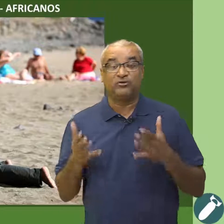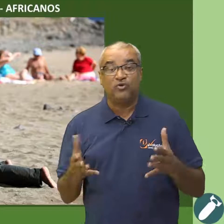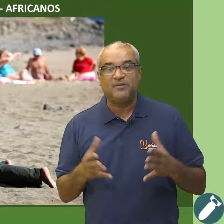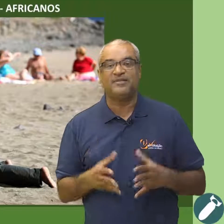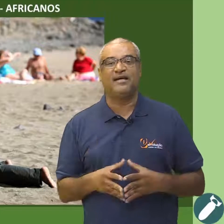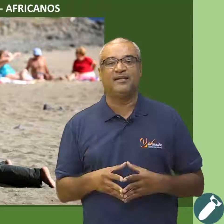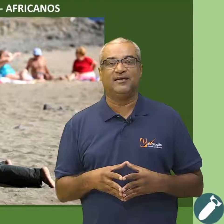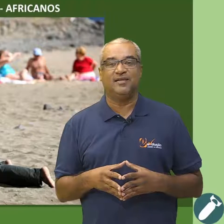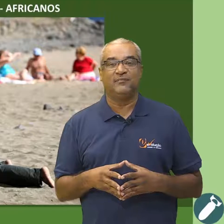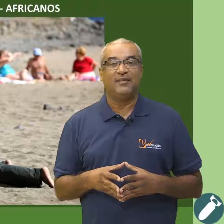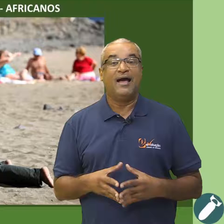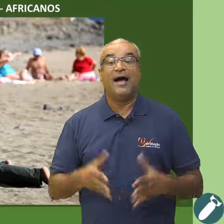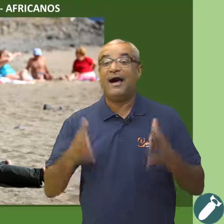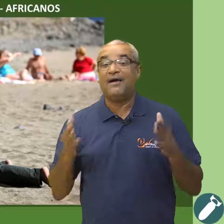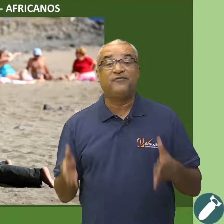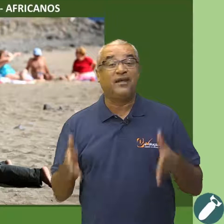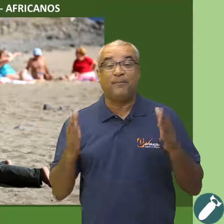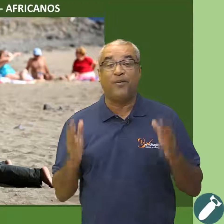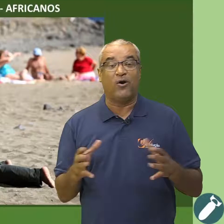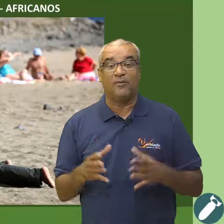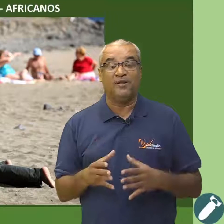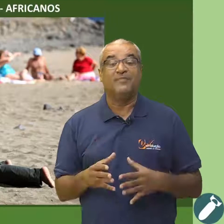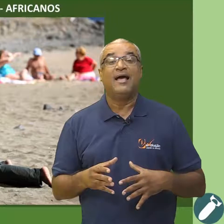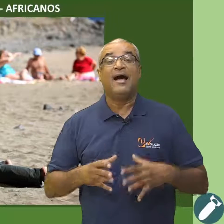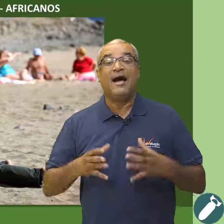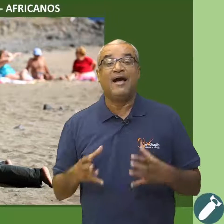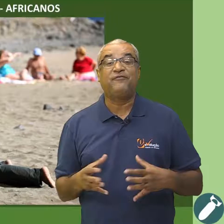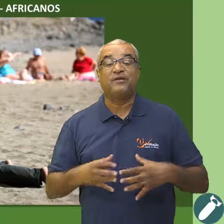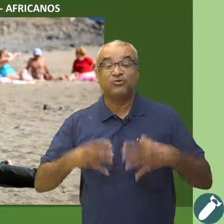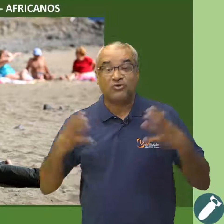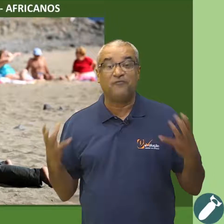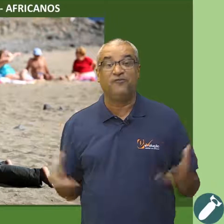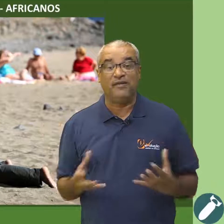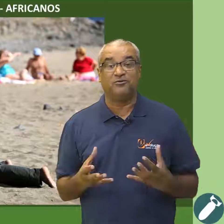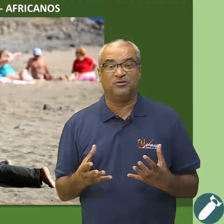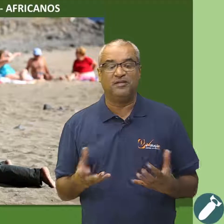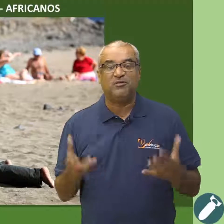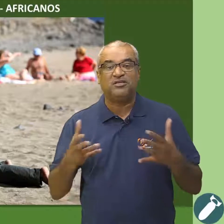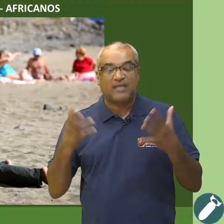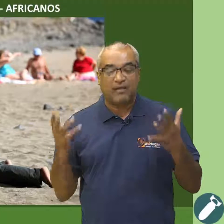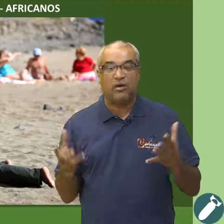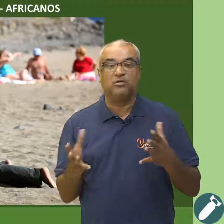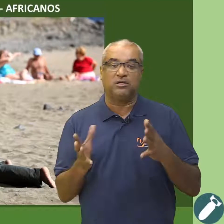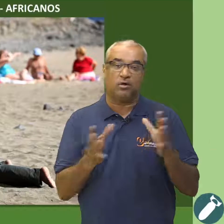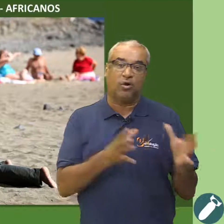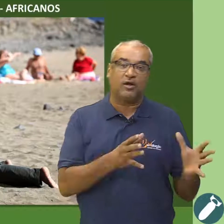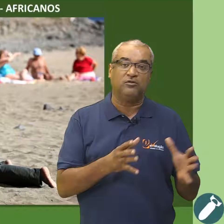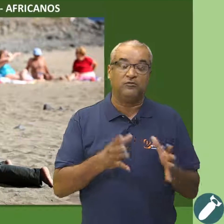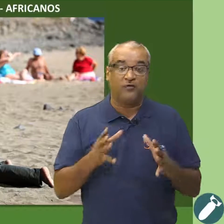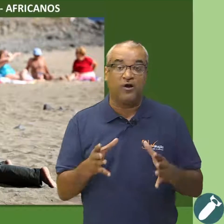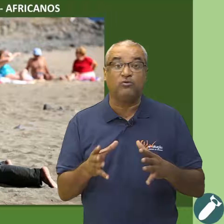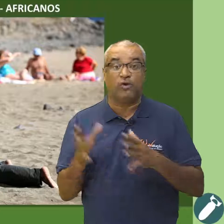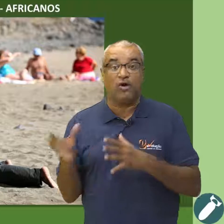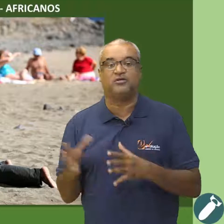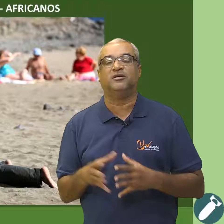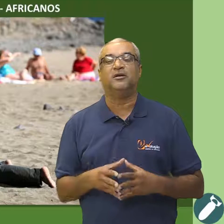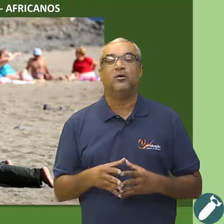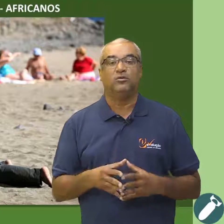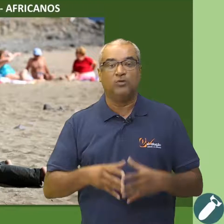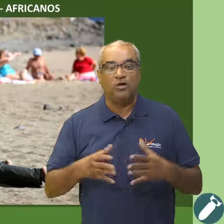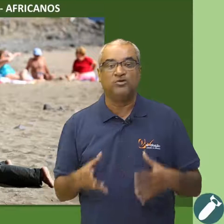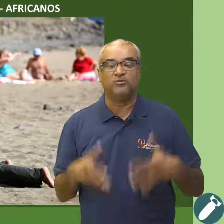África subsaariana, a África pobre, a África dos conflitos, não colocando fora o